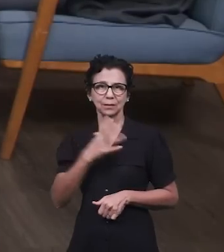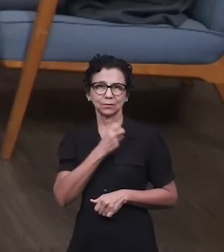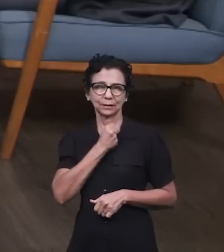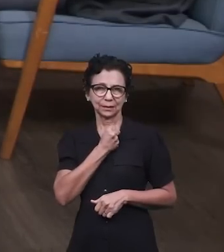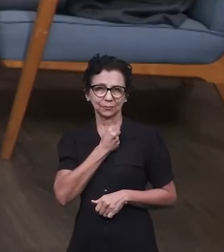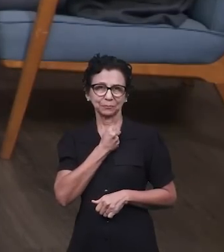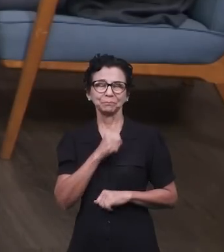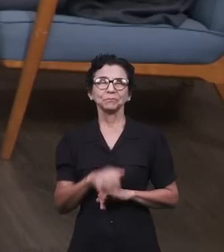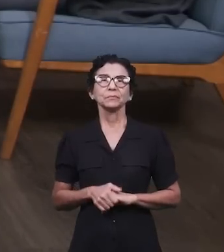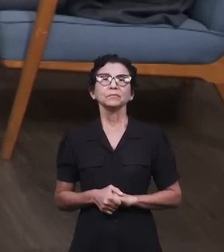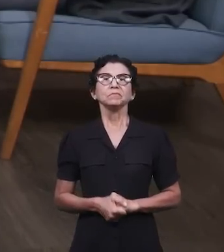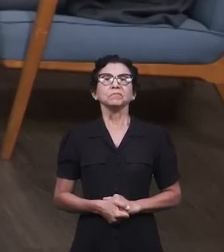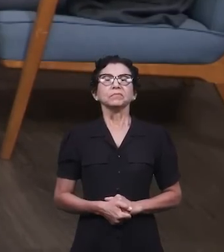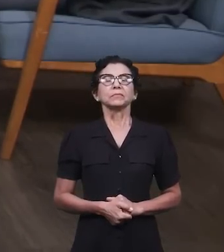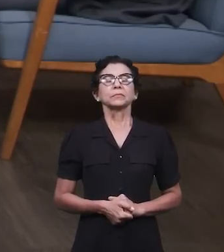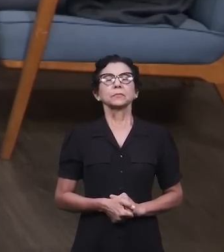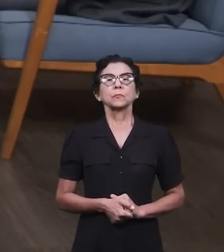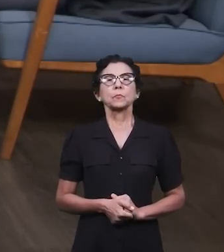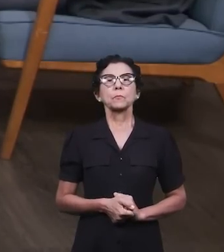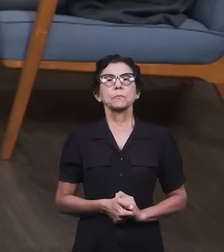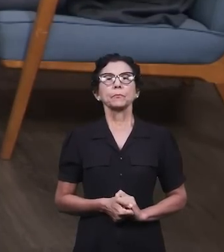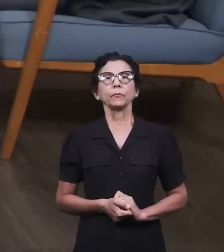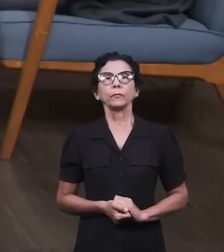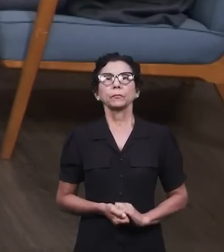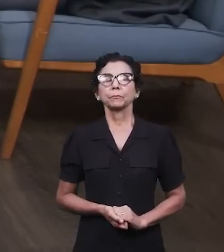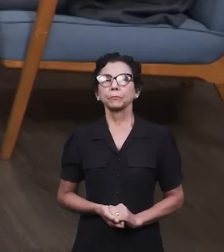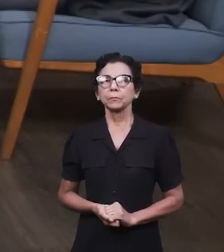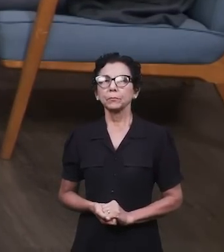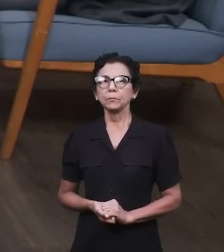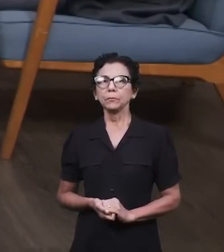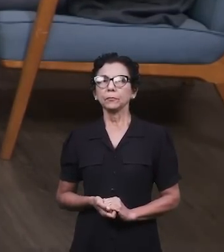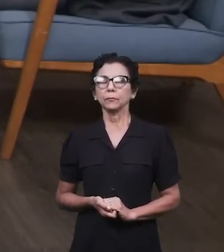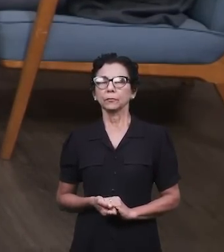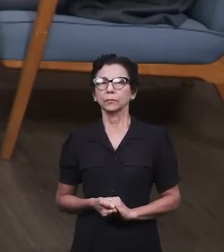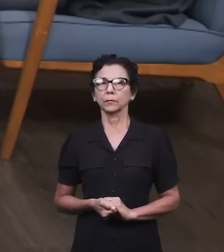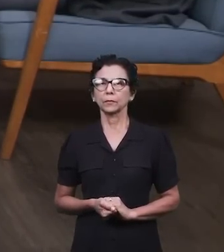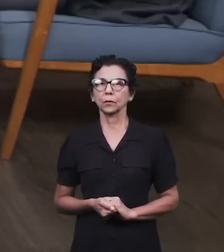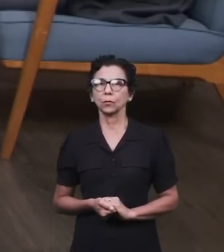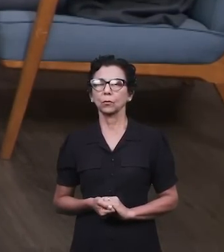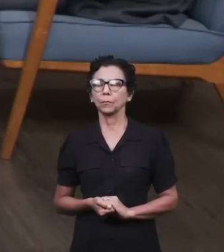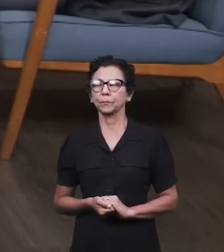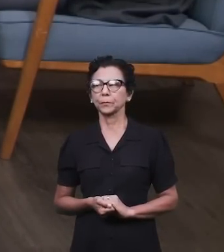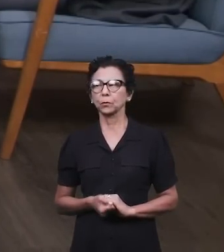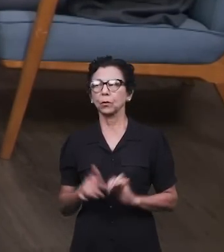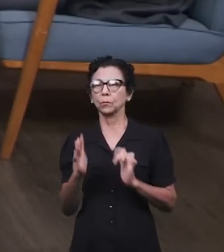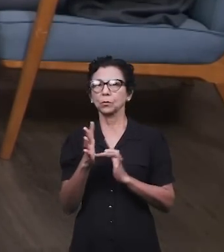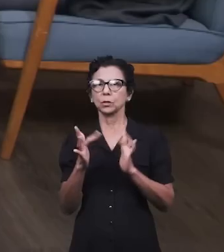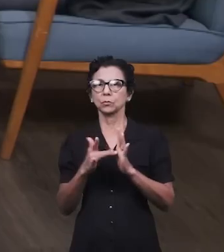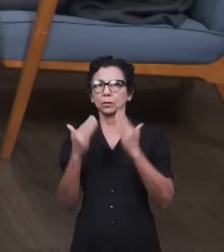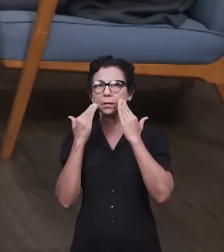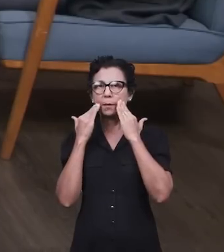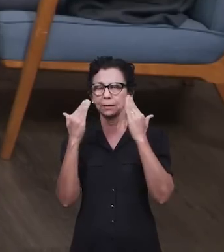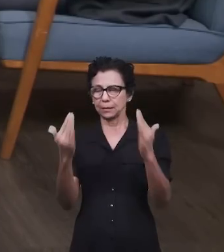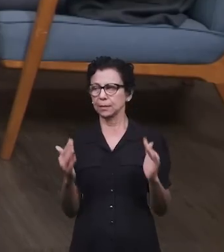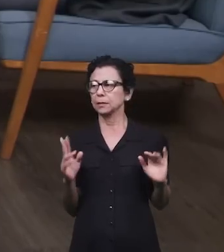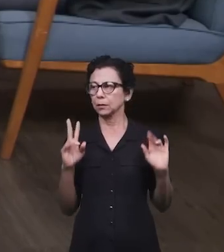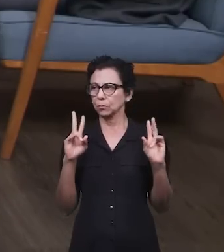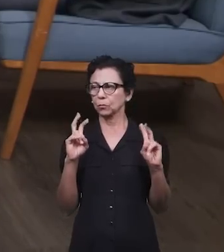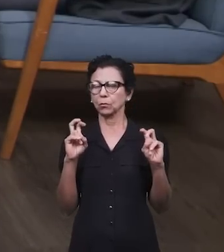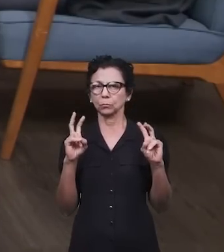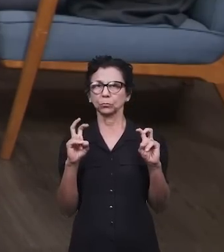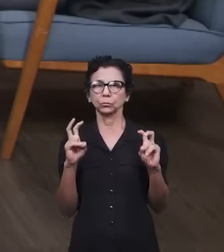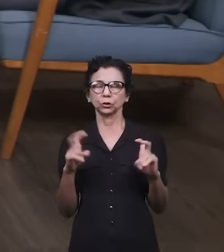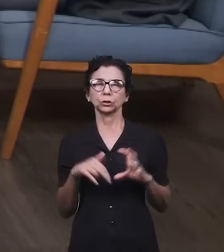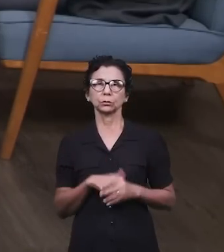fazendo um adendo aqui, nesse título glorioso do Senhor Jesus, que é uma expressão que a gente tem utilizado muito nesses